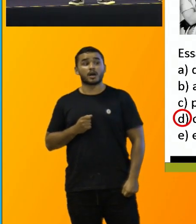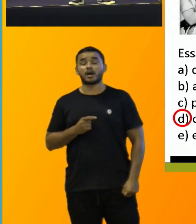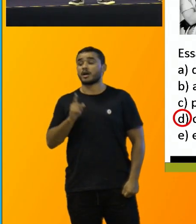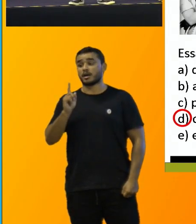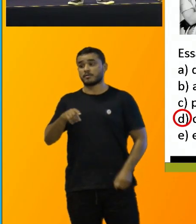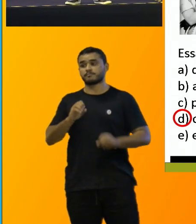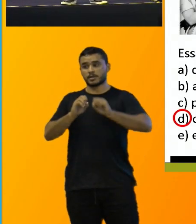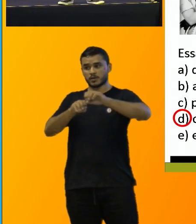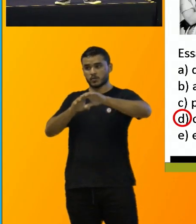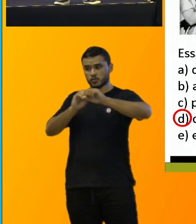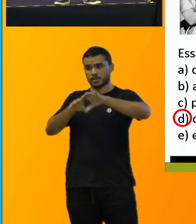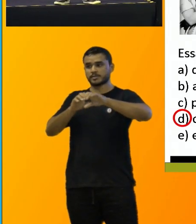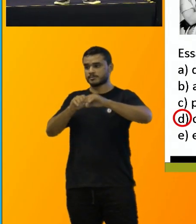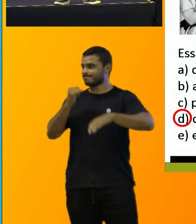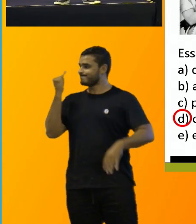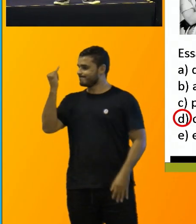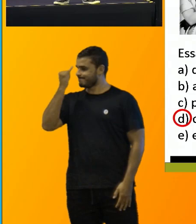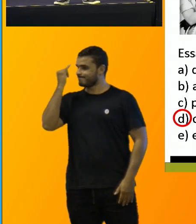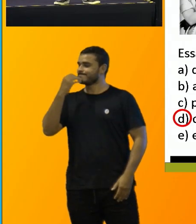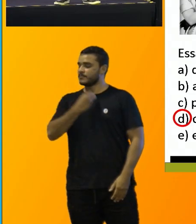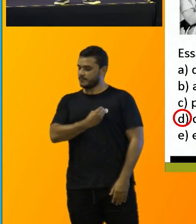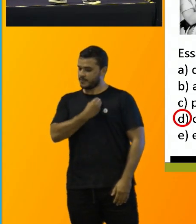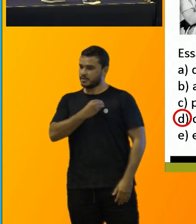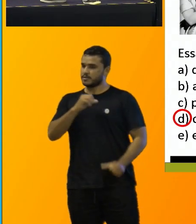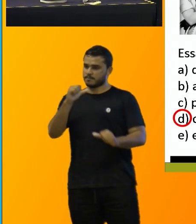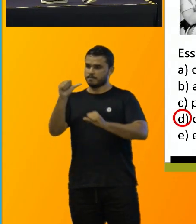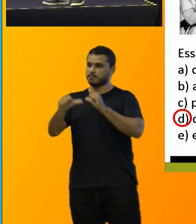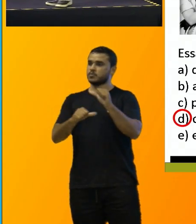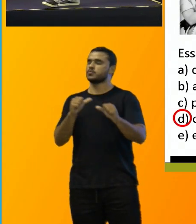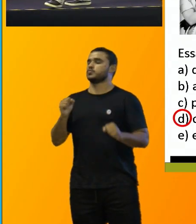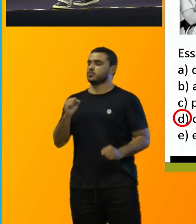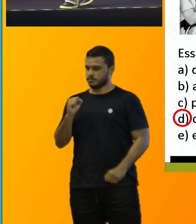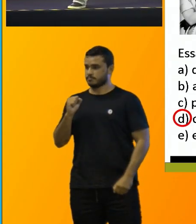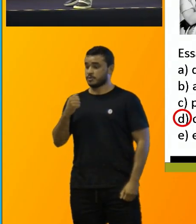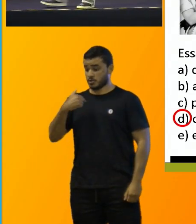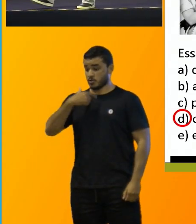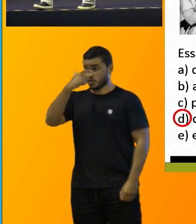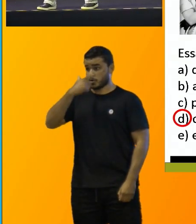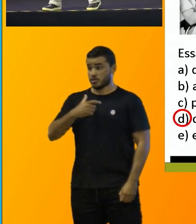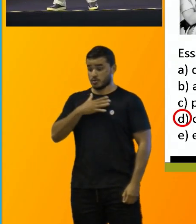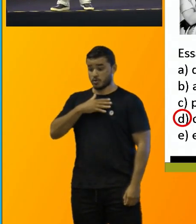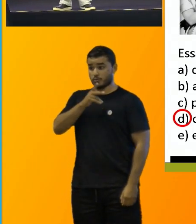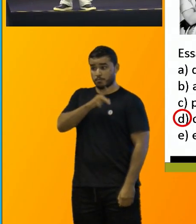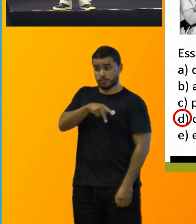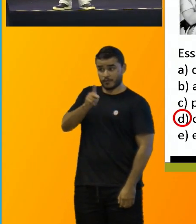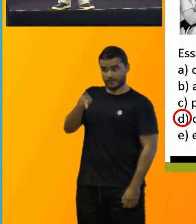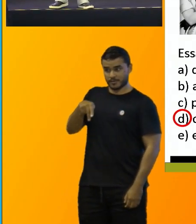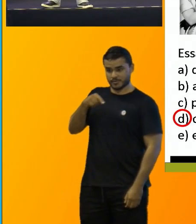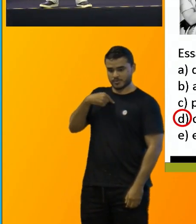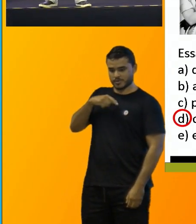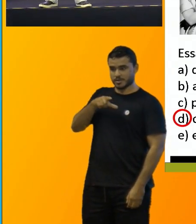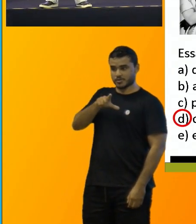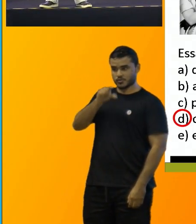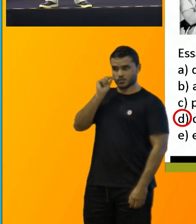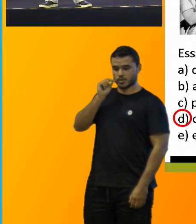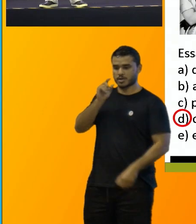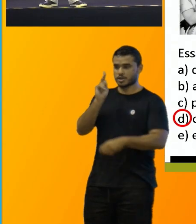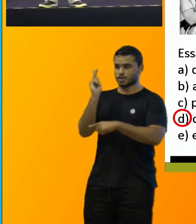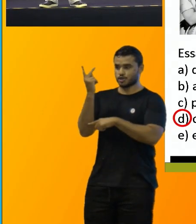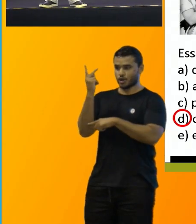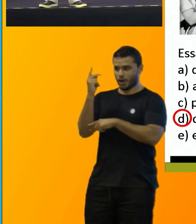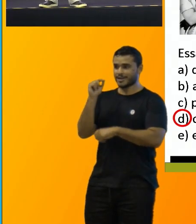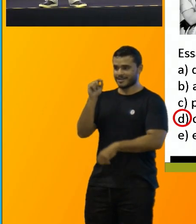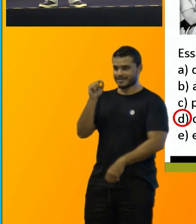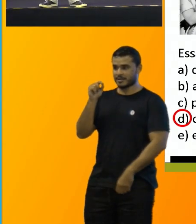Educação transforma vidas. Quando eu escolhi o magistério, eu abandonei direito para fazer história, e foi uma luta lá em